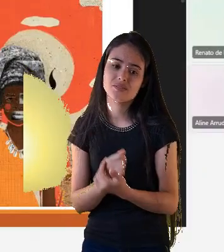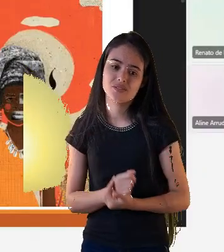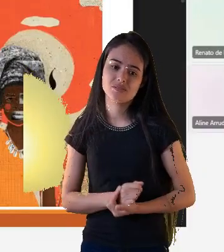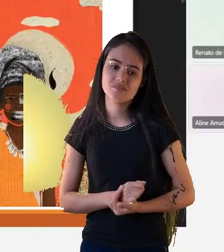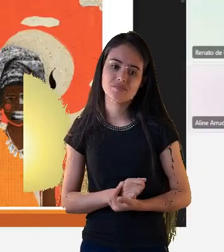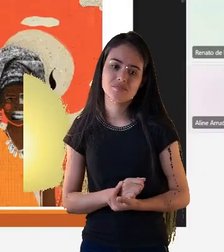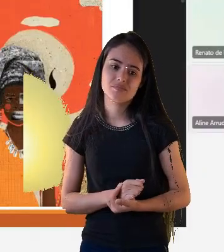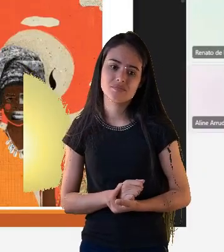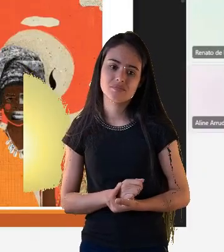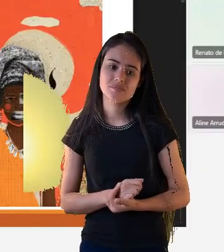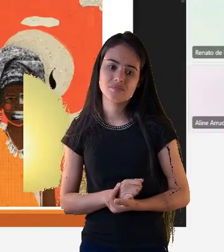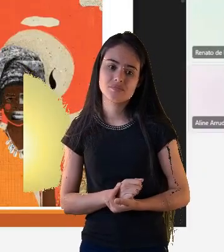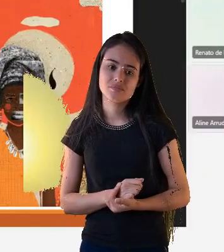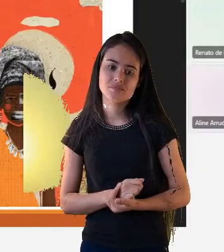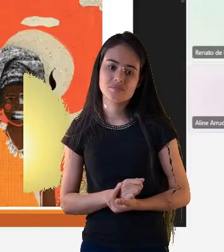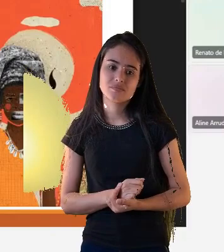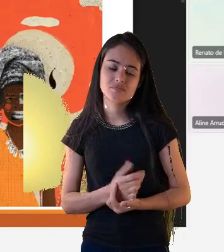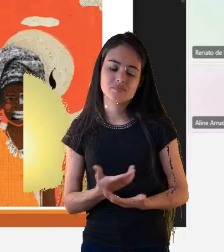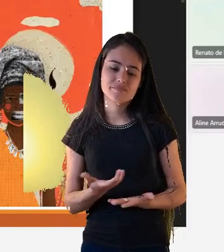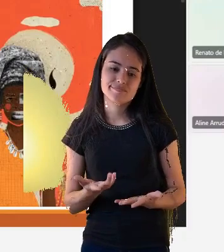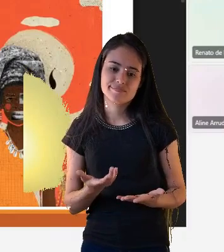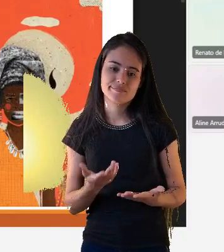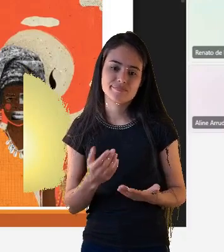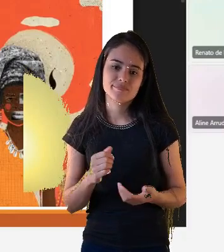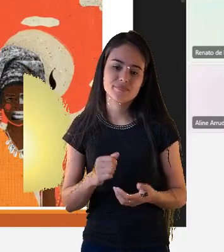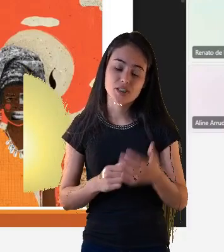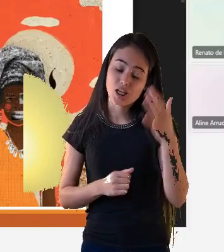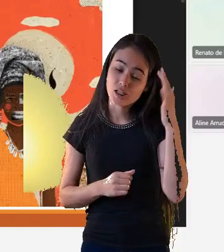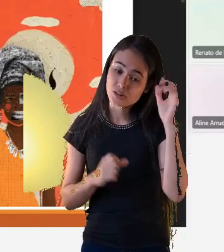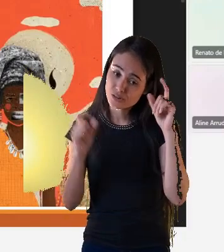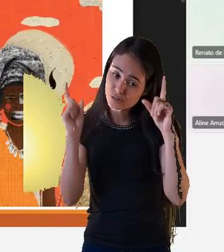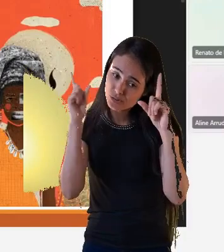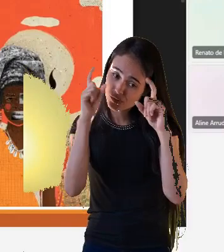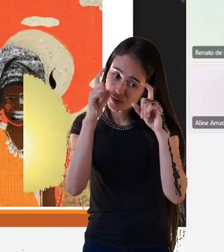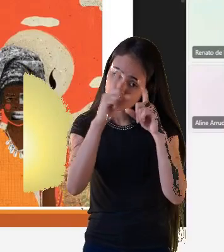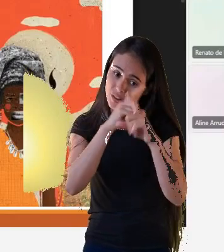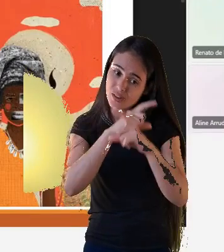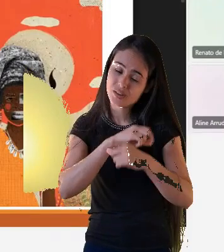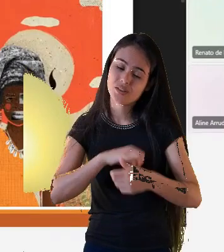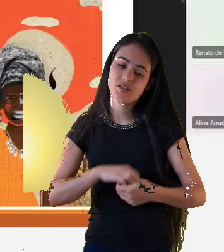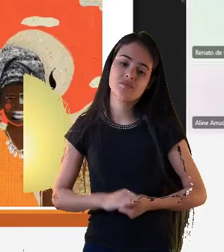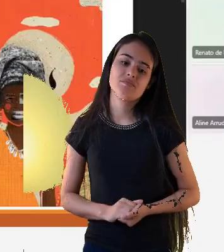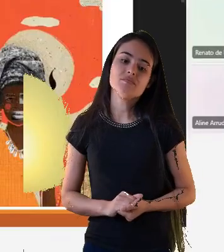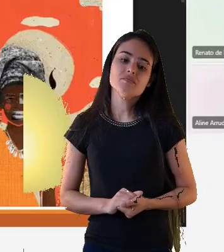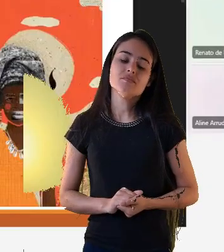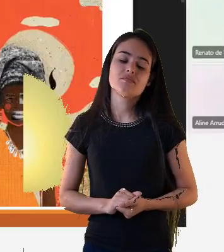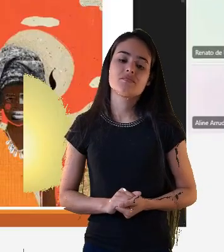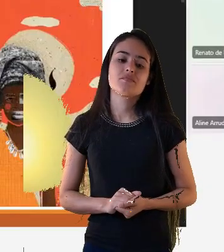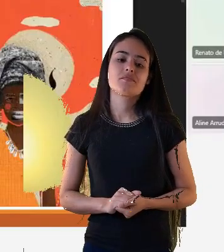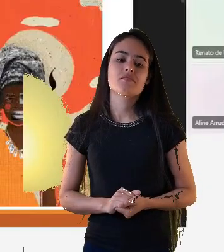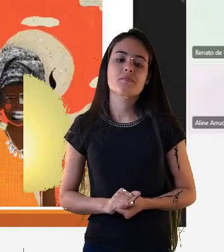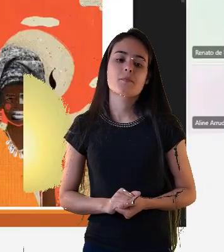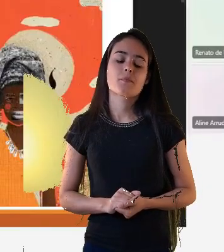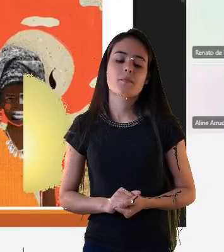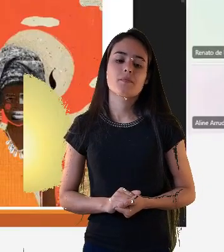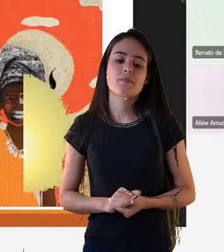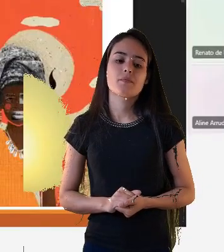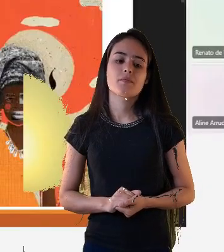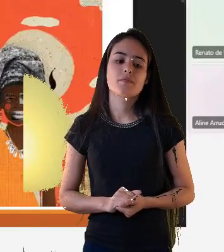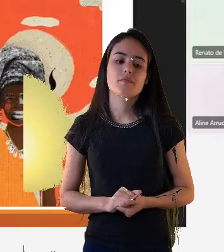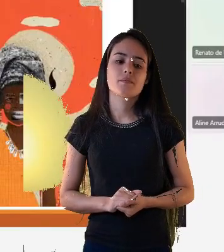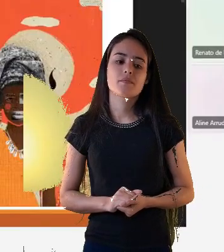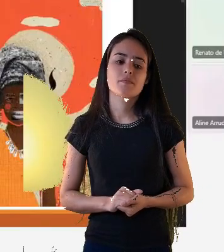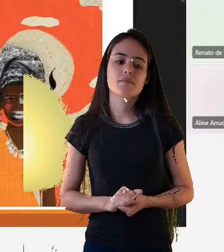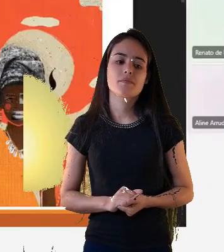Firmina dos Reis com o rosto da Carolina. Já vi gente. Então, assim, isso é o que o racismo faz mesmo,